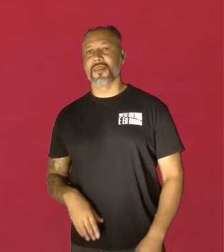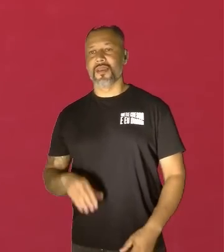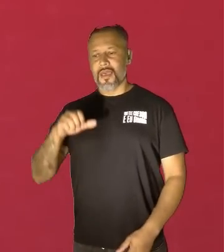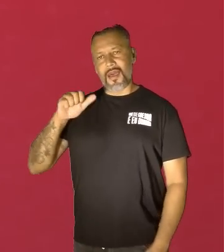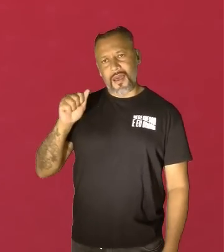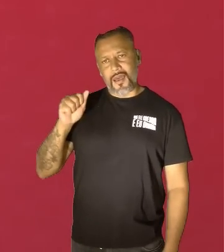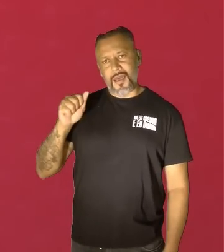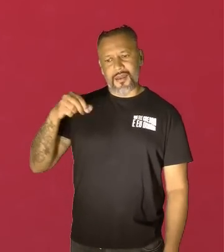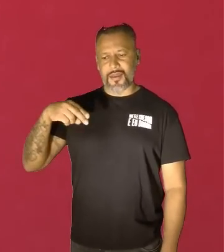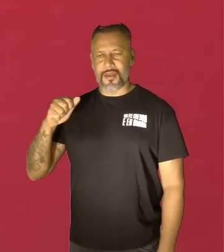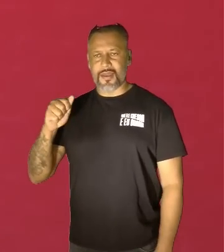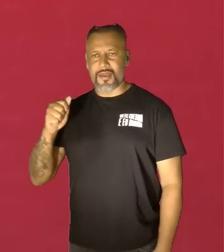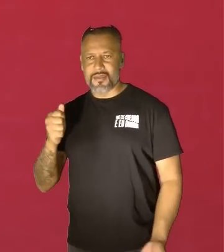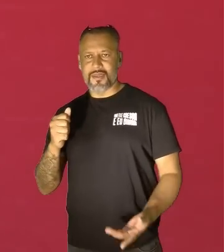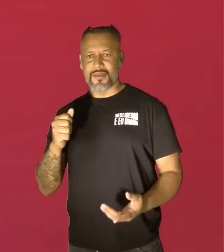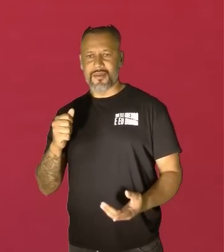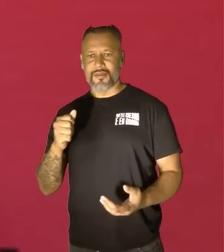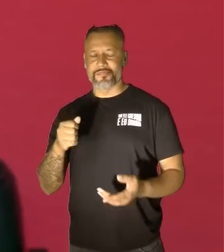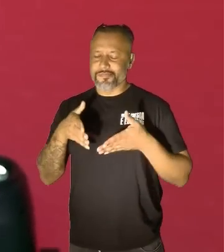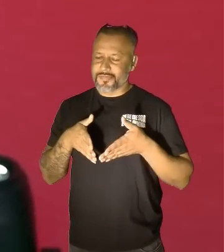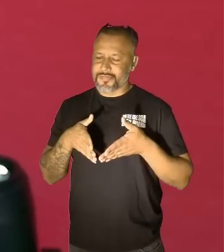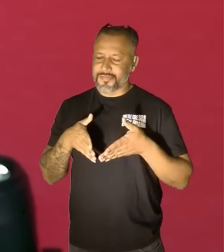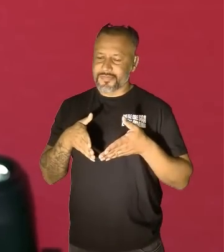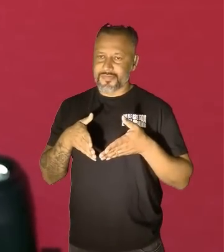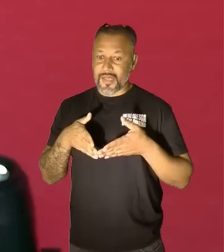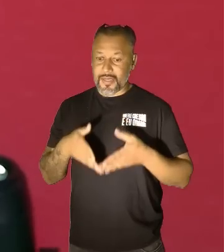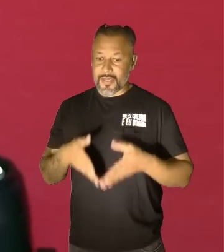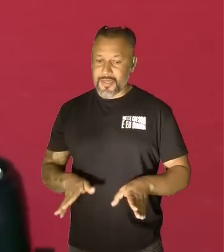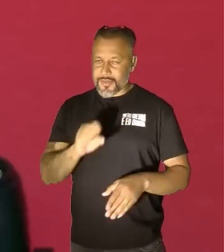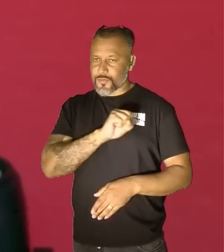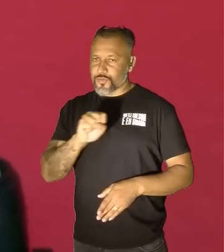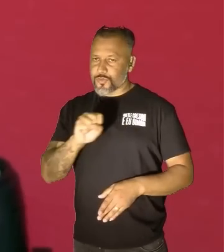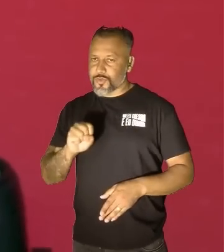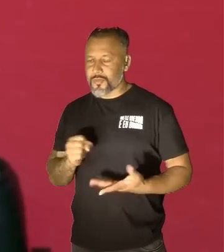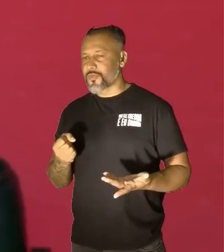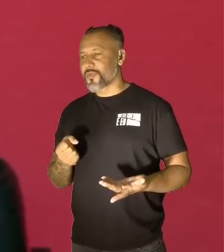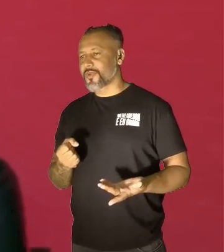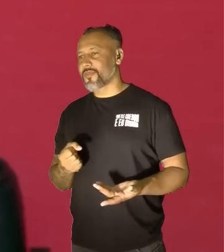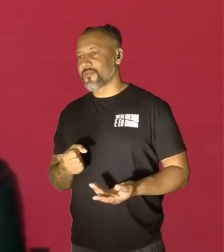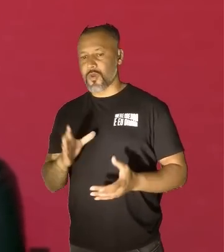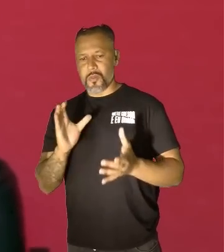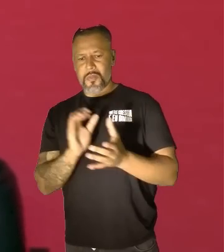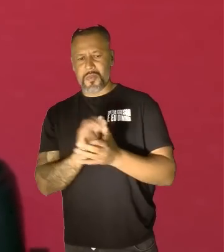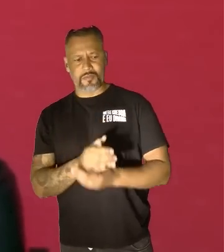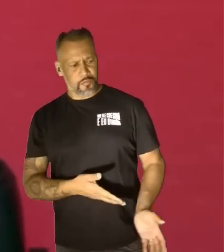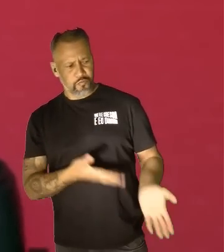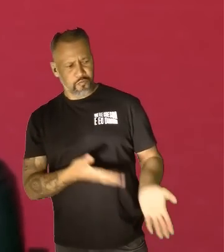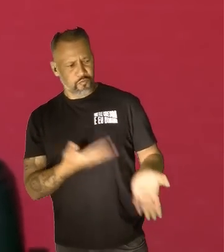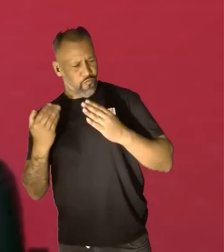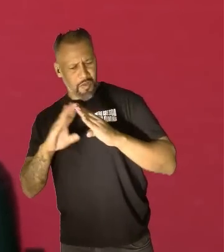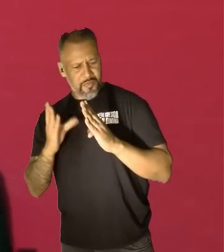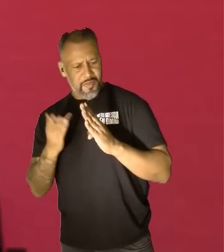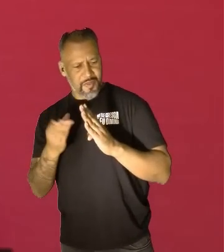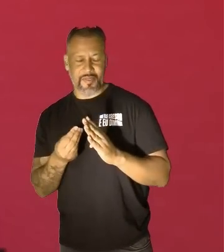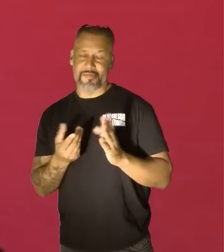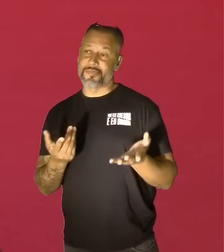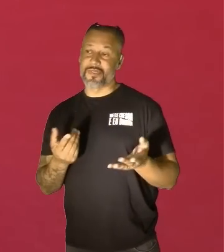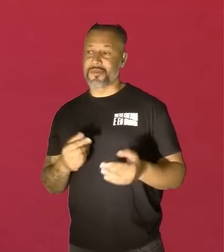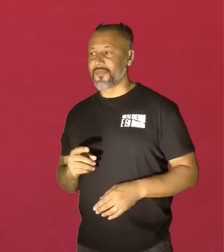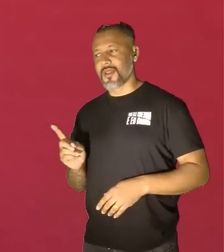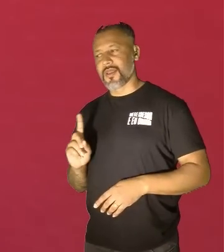2º ano, não vou. Mas no 3º ano, Ana leva a criança. Ela separa uma